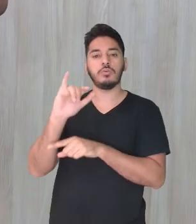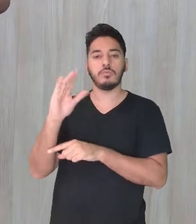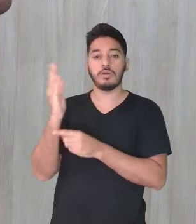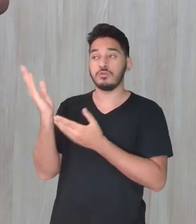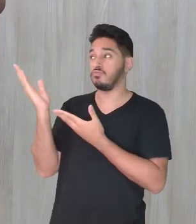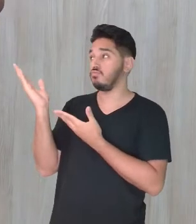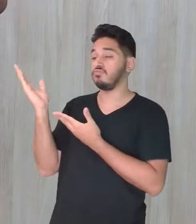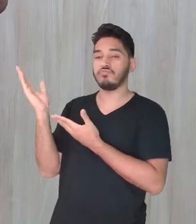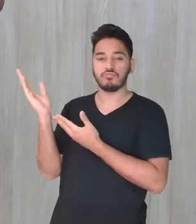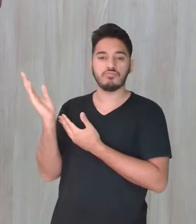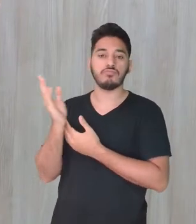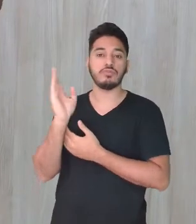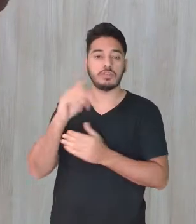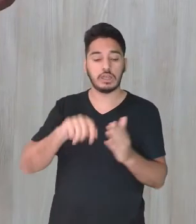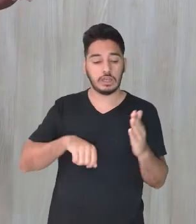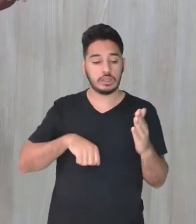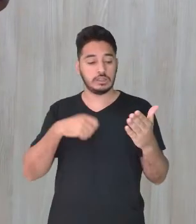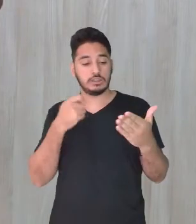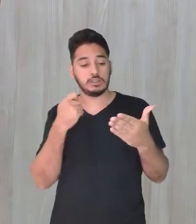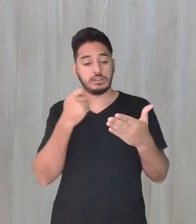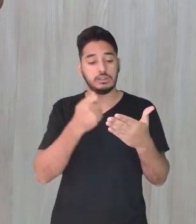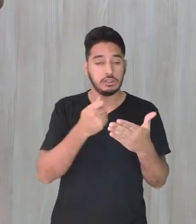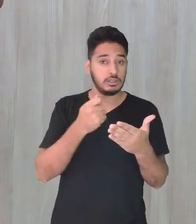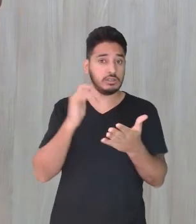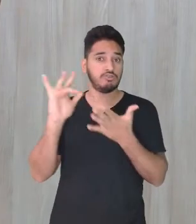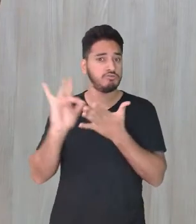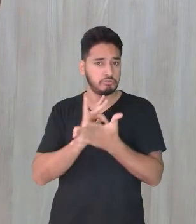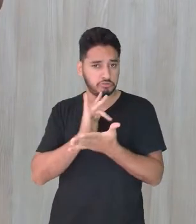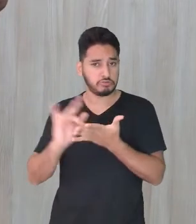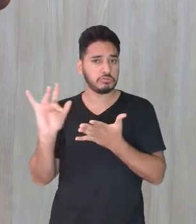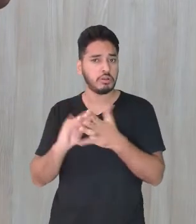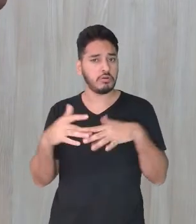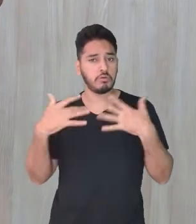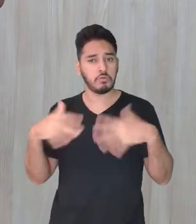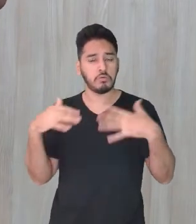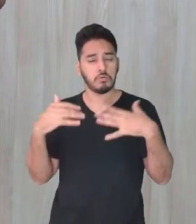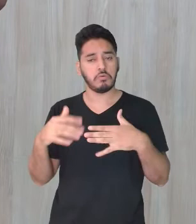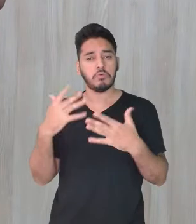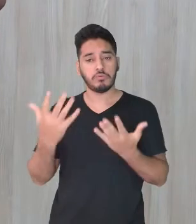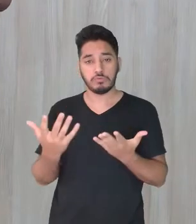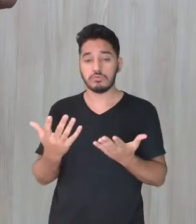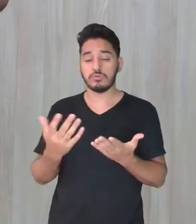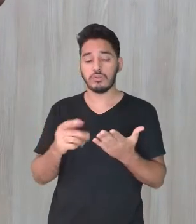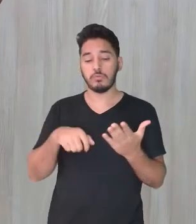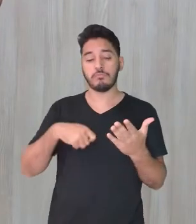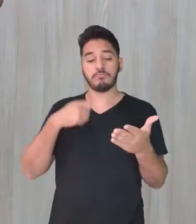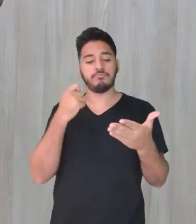né? Nós aqui super digitais. Então, baixa,